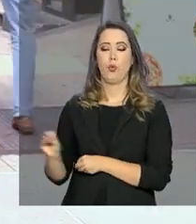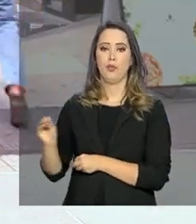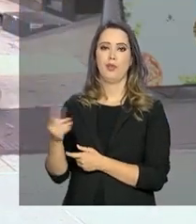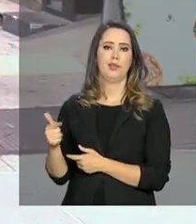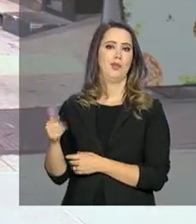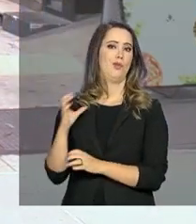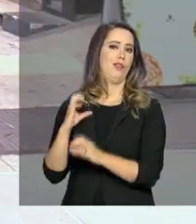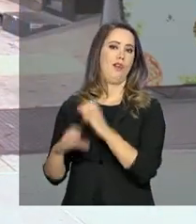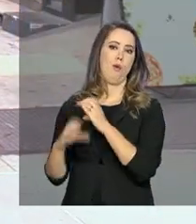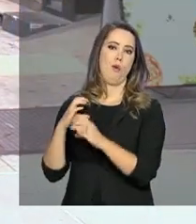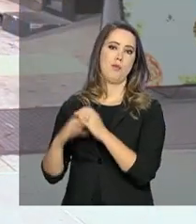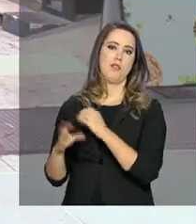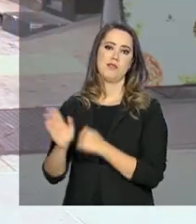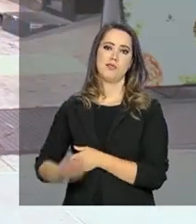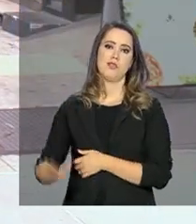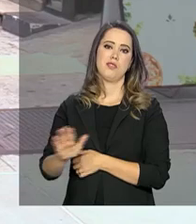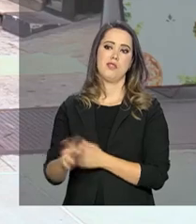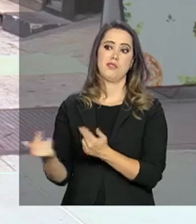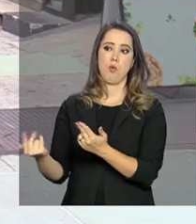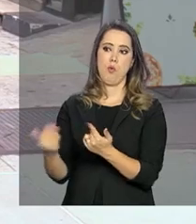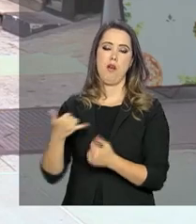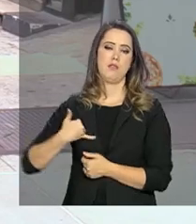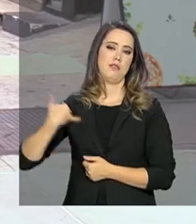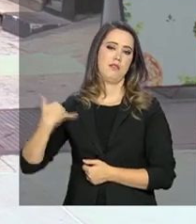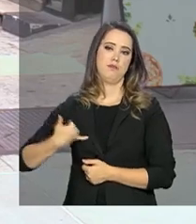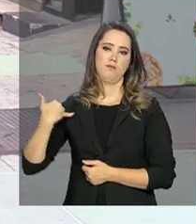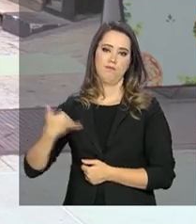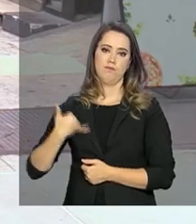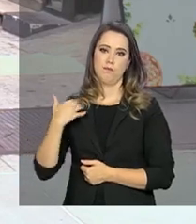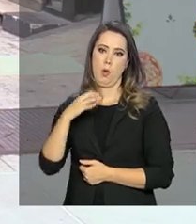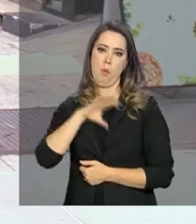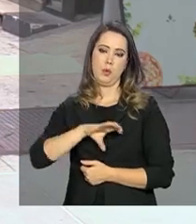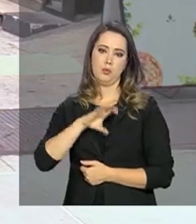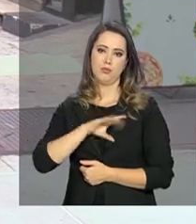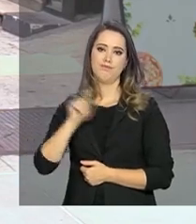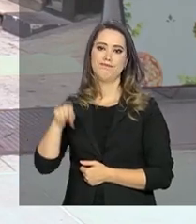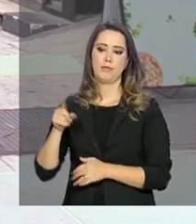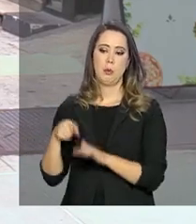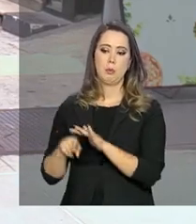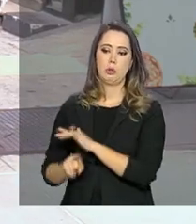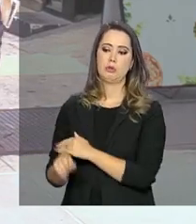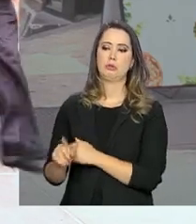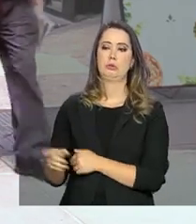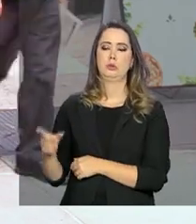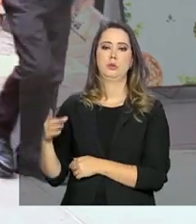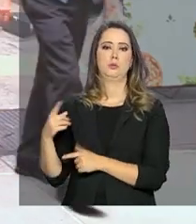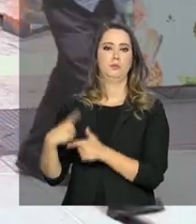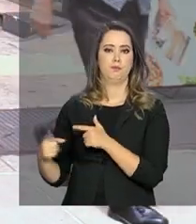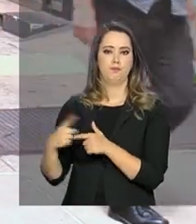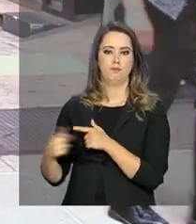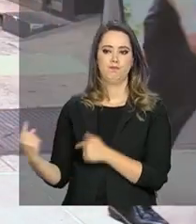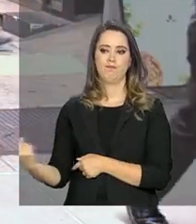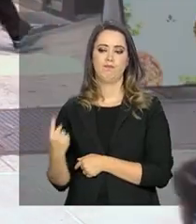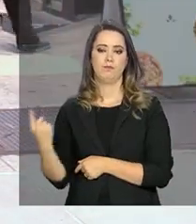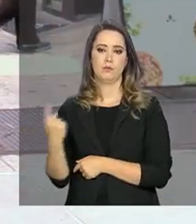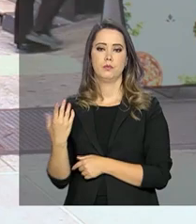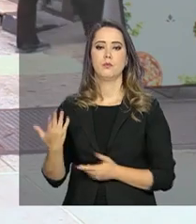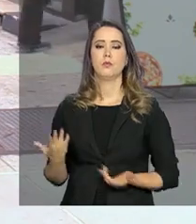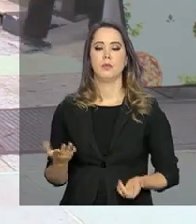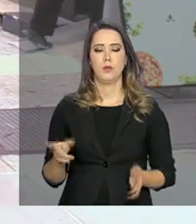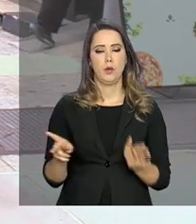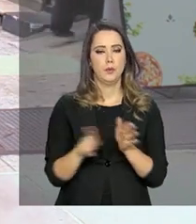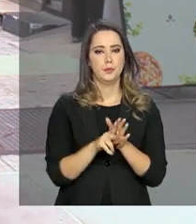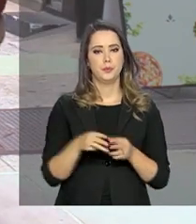há outros menores da idade da criança para falar português com ela o que agrava essa situação de vulnerabilidade segundo dados do ministério